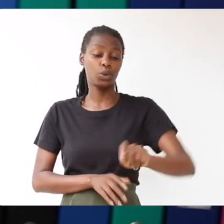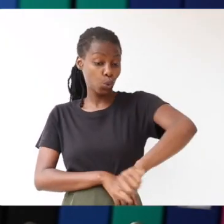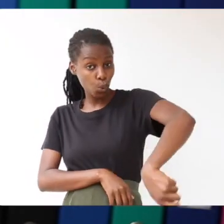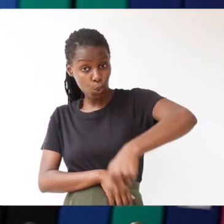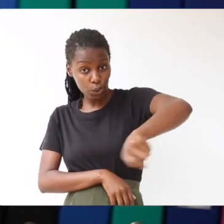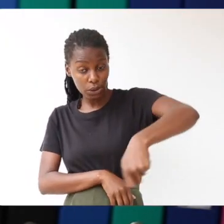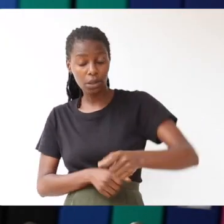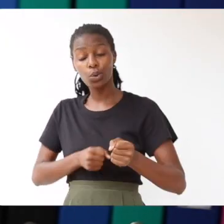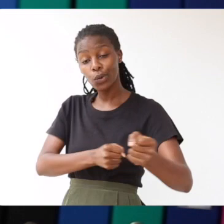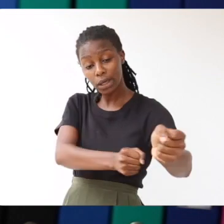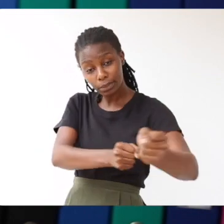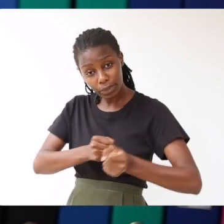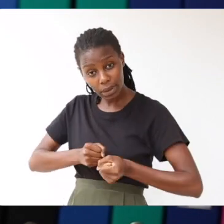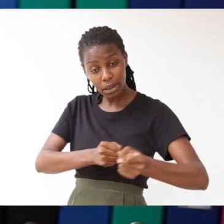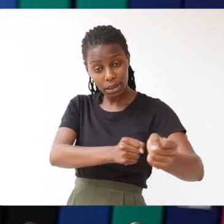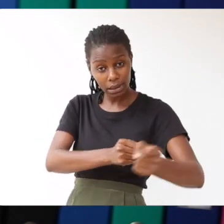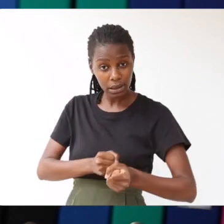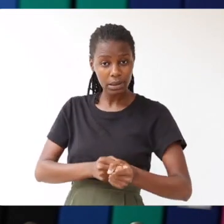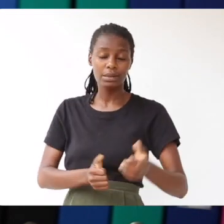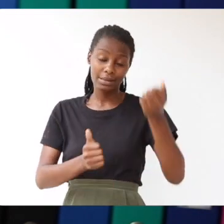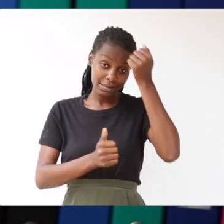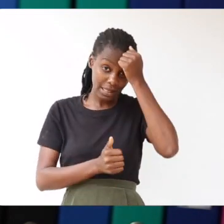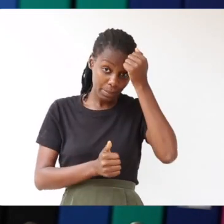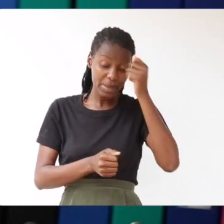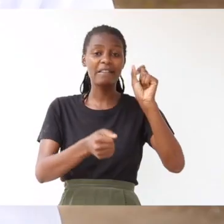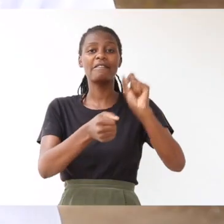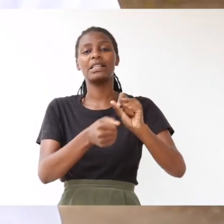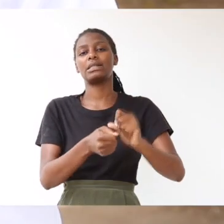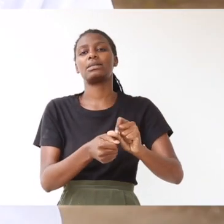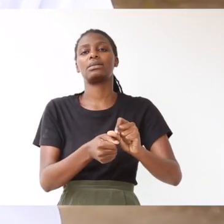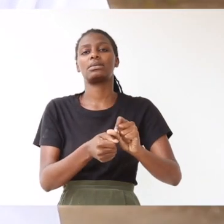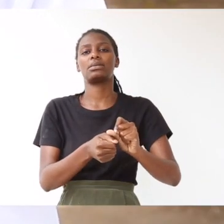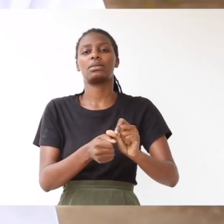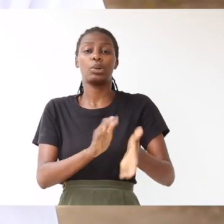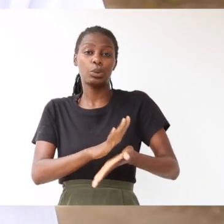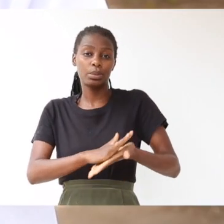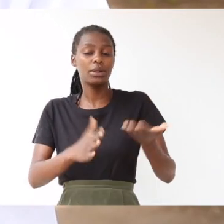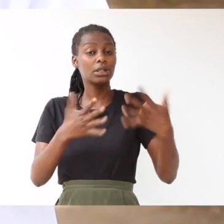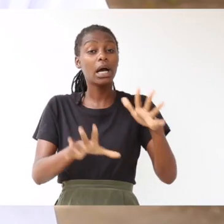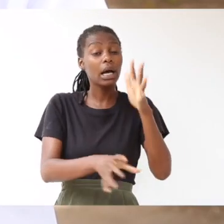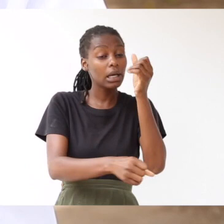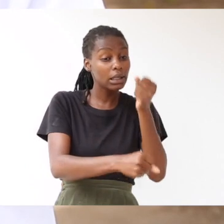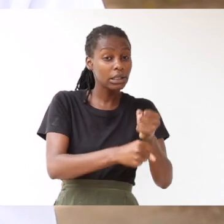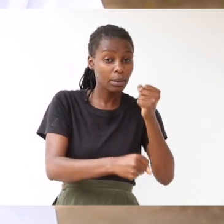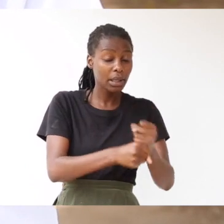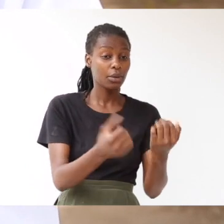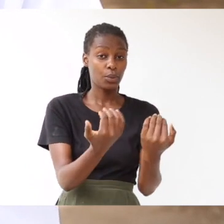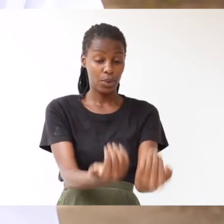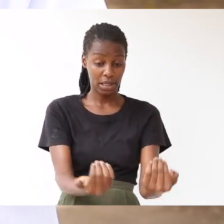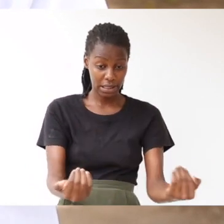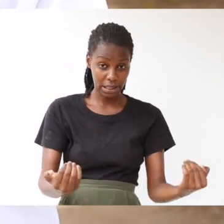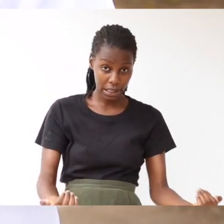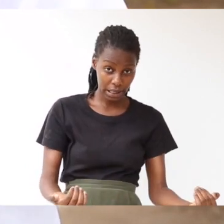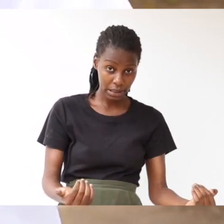a culinária, a carpintaria, o saber fazer. Começo já a trabalhar com a